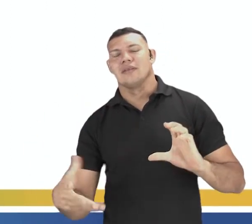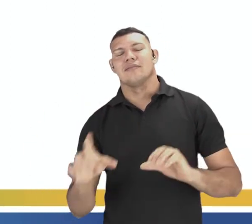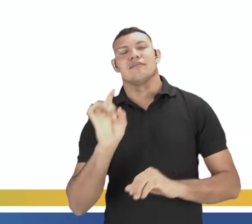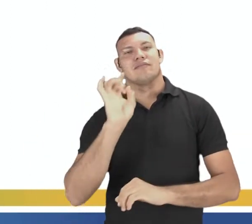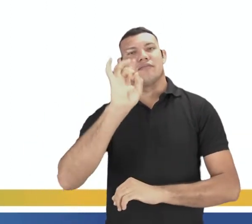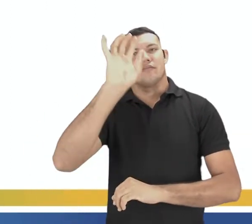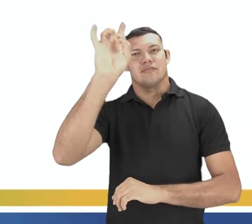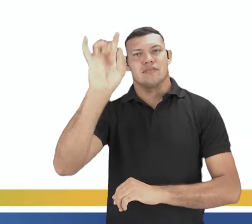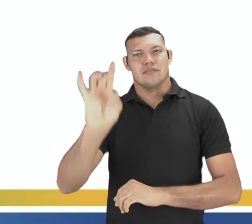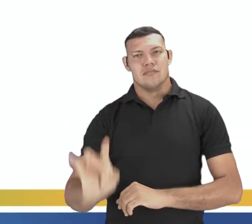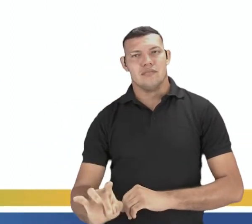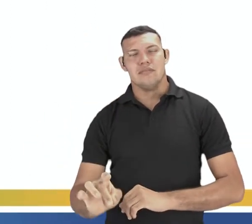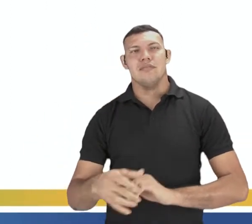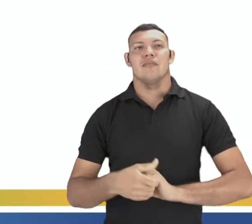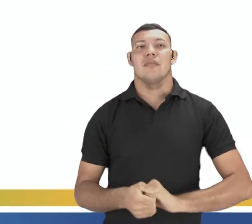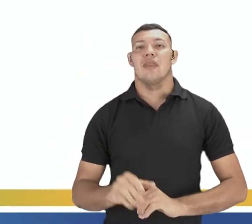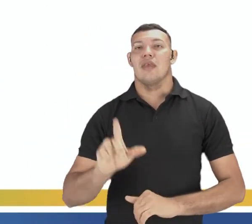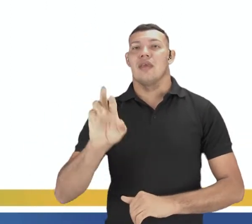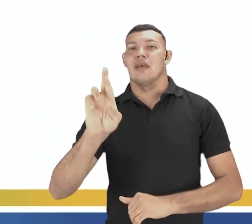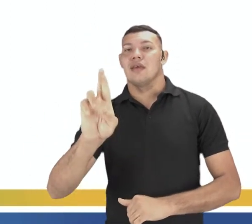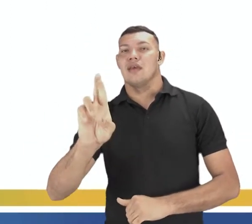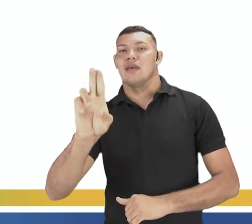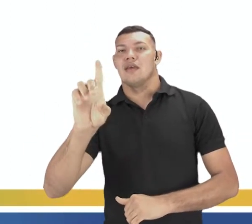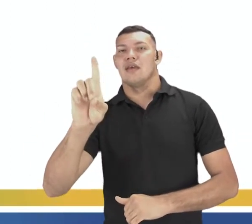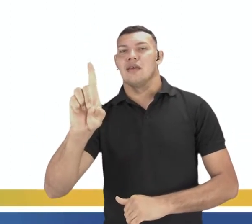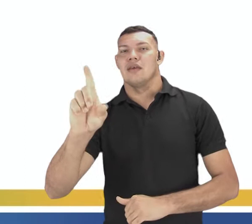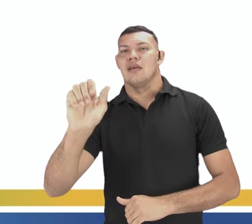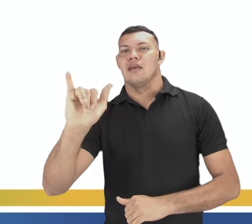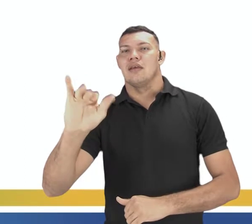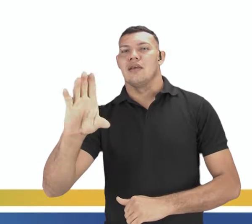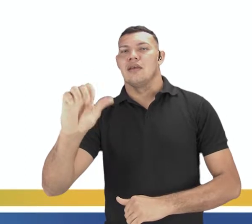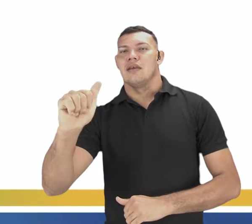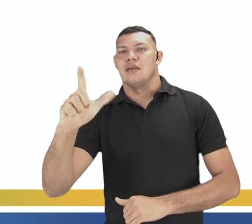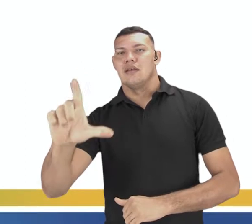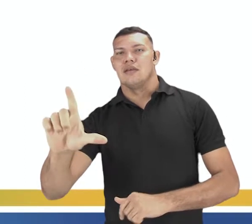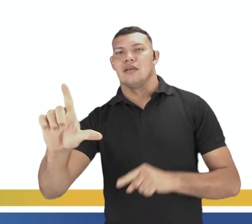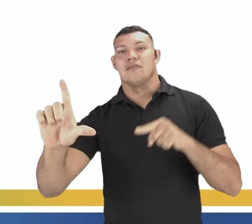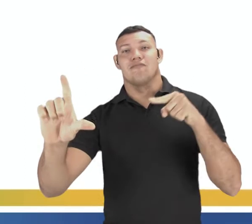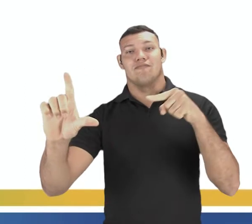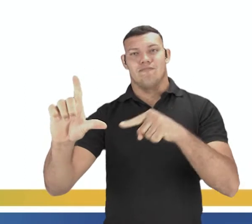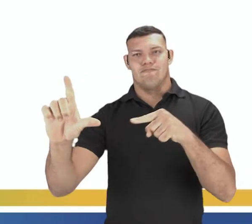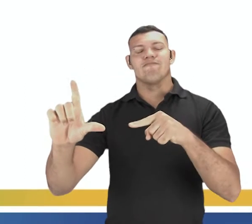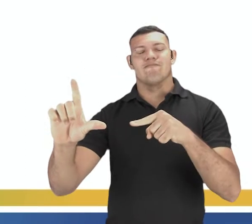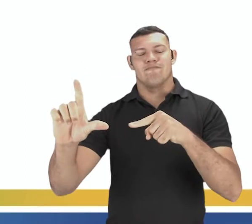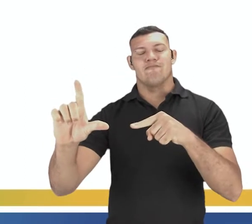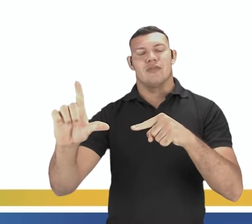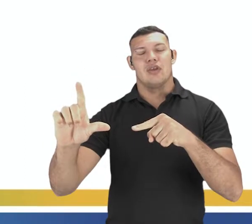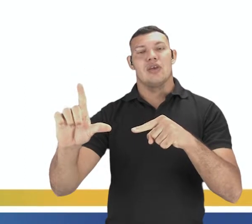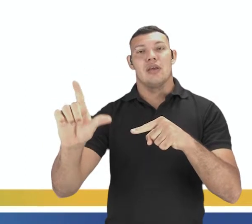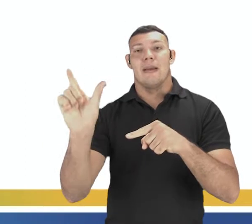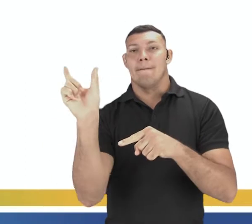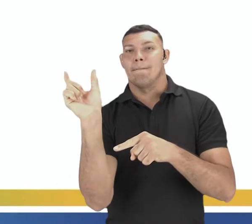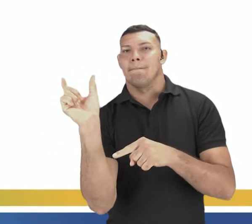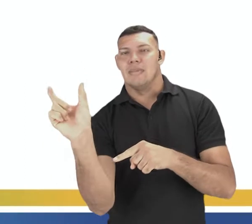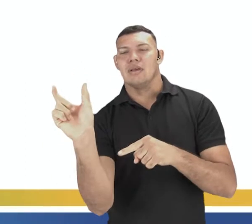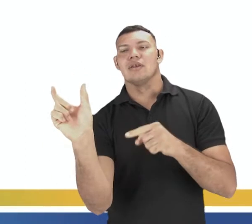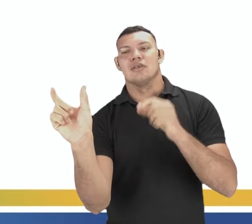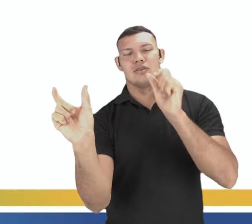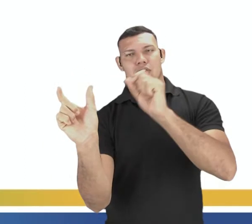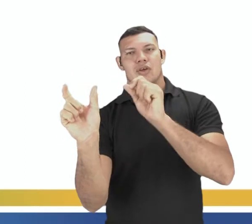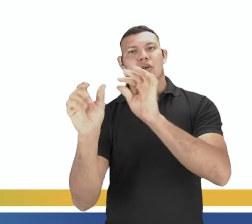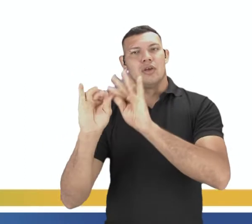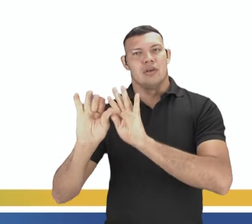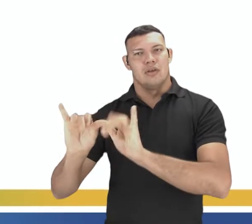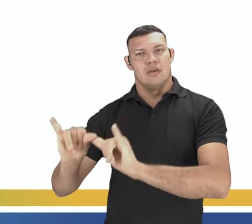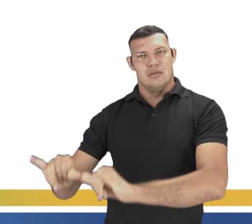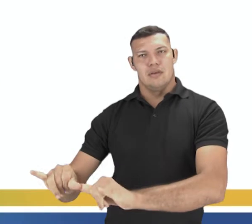radical. O radical é a parte fixa da palavra. É a parte mais importante que permanece mesmo